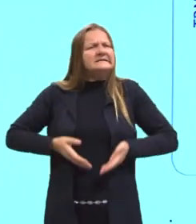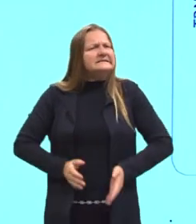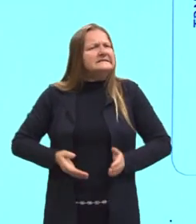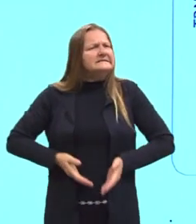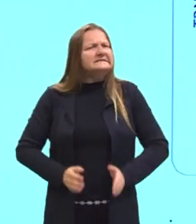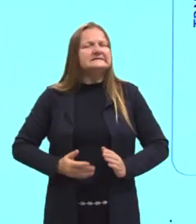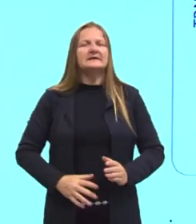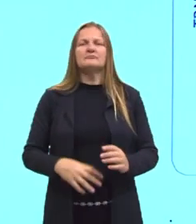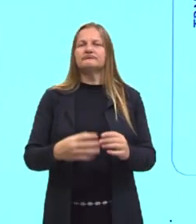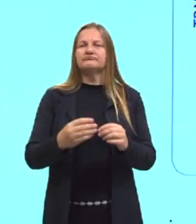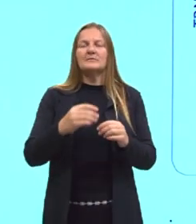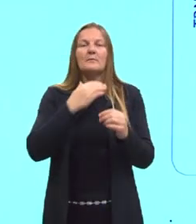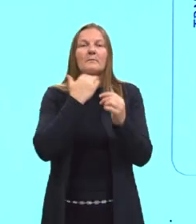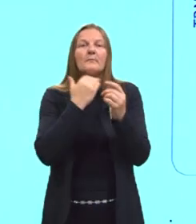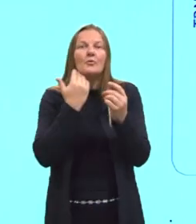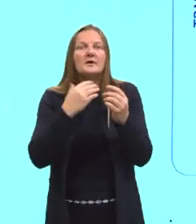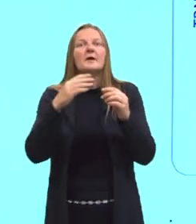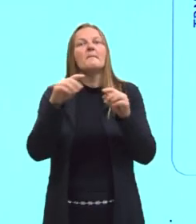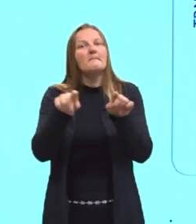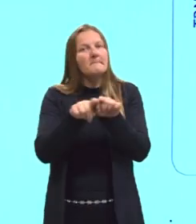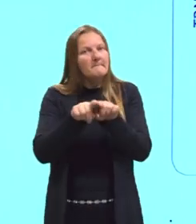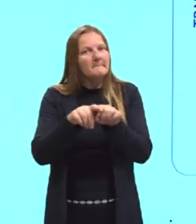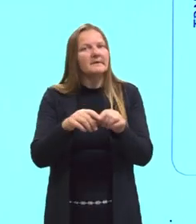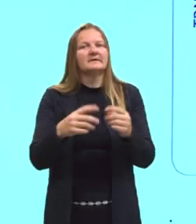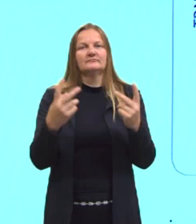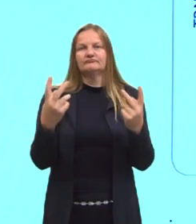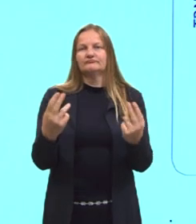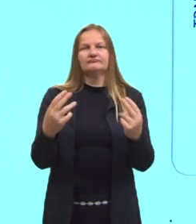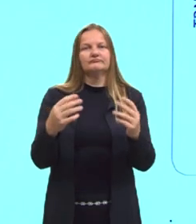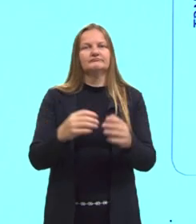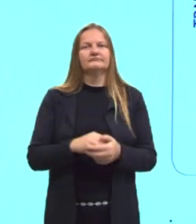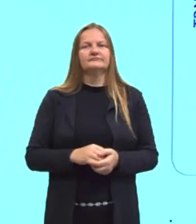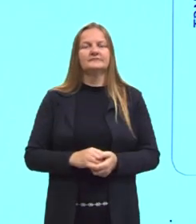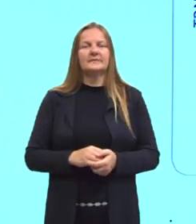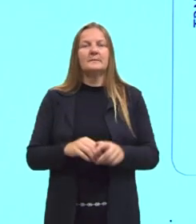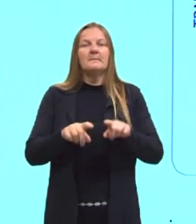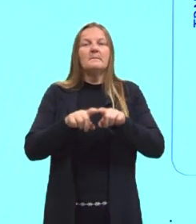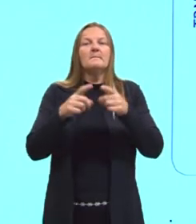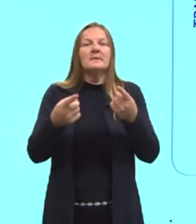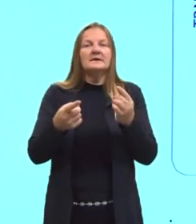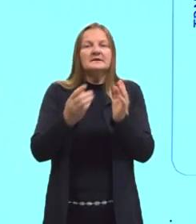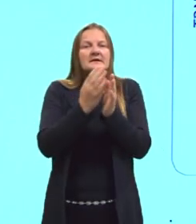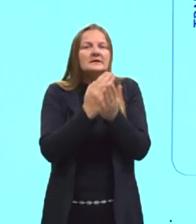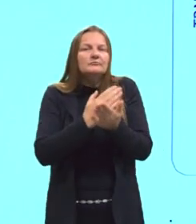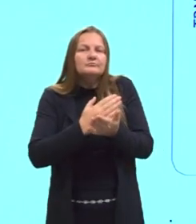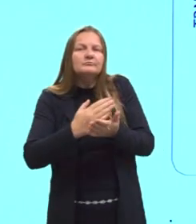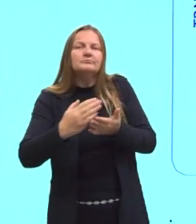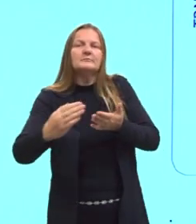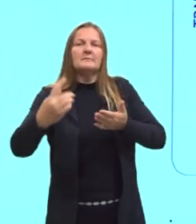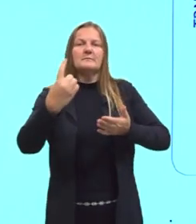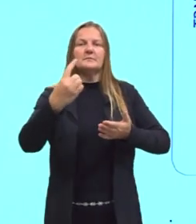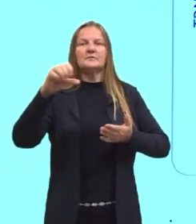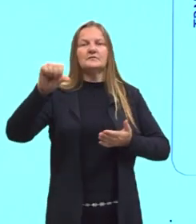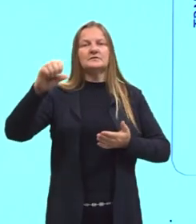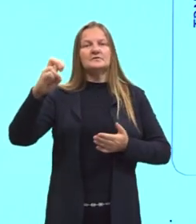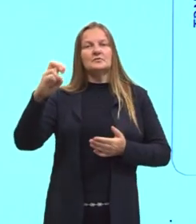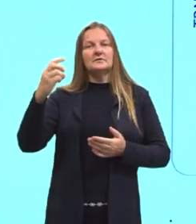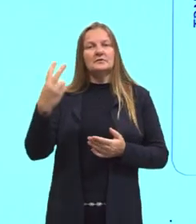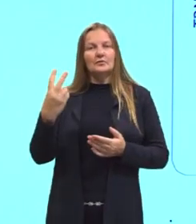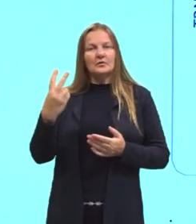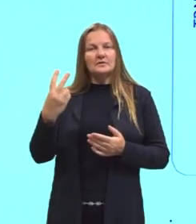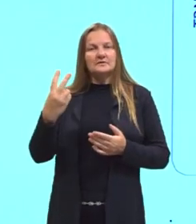muitas pessoas e morriam também muitas pessoas certo em compensação a partir de 52 nós vamos